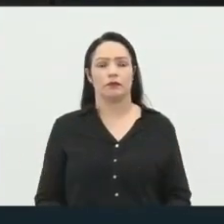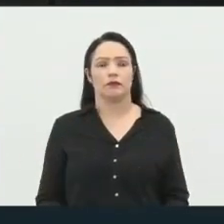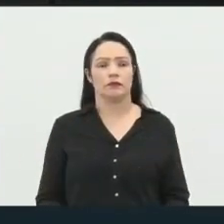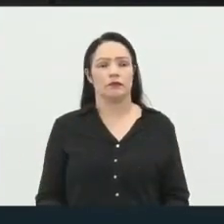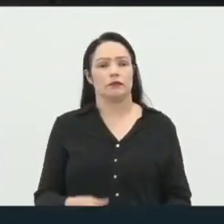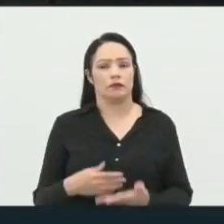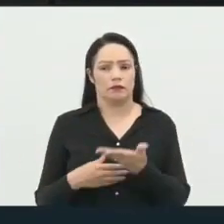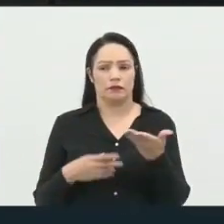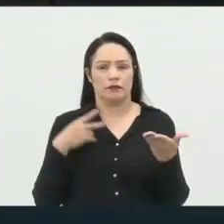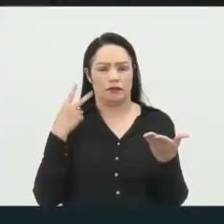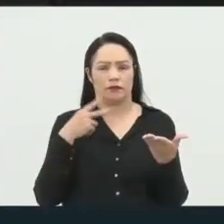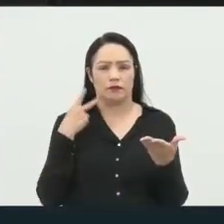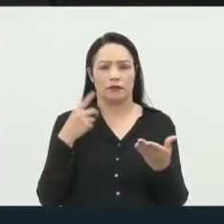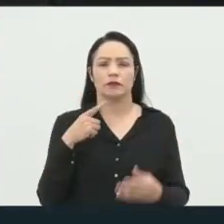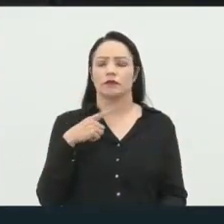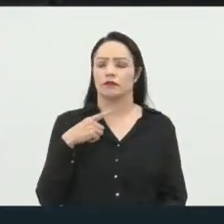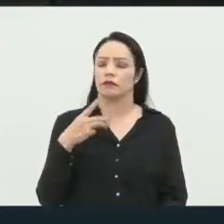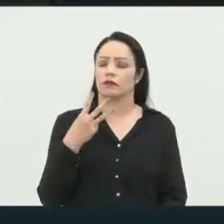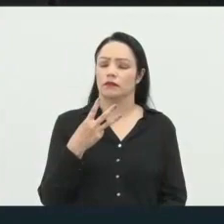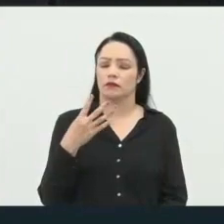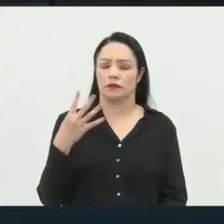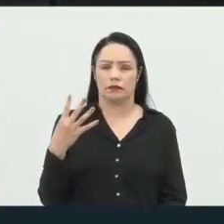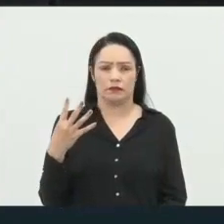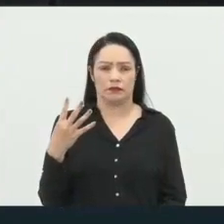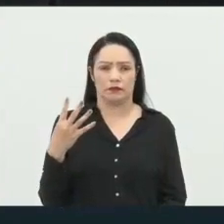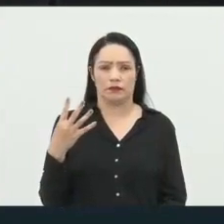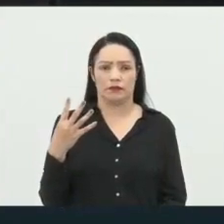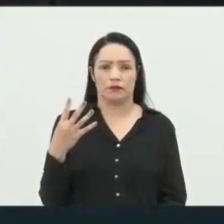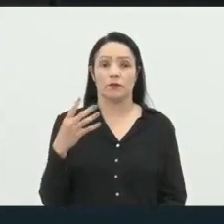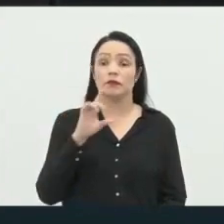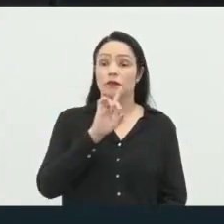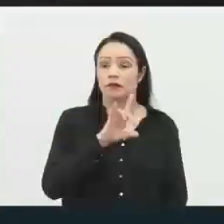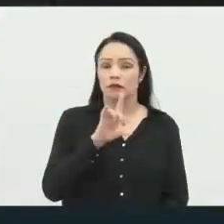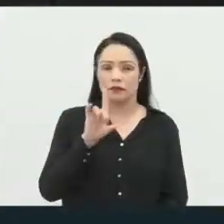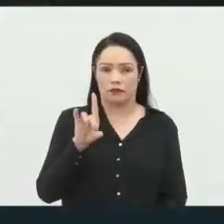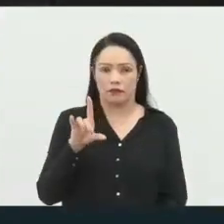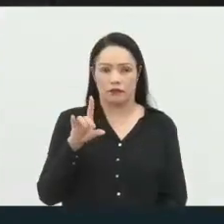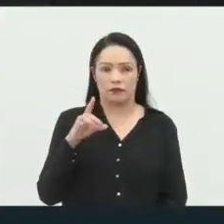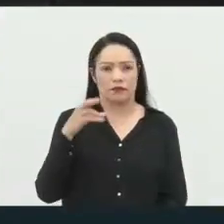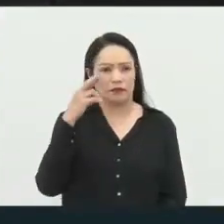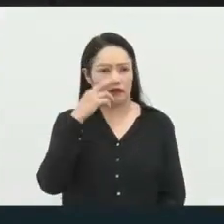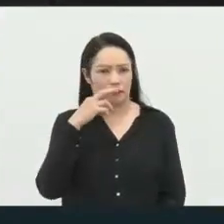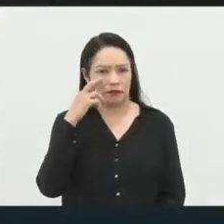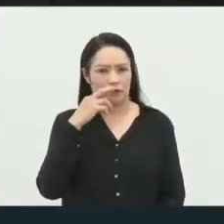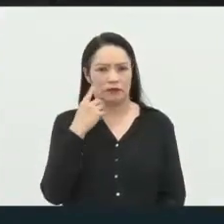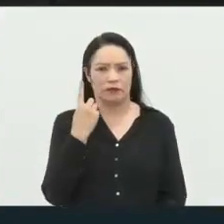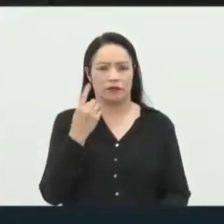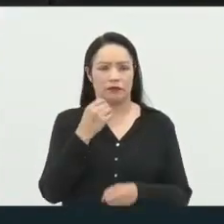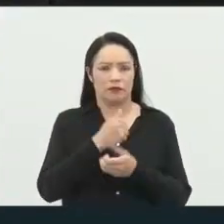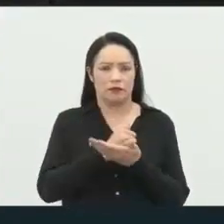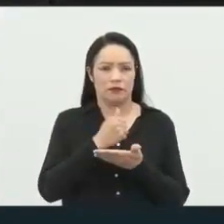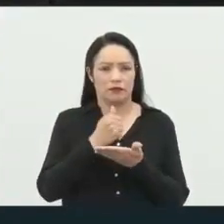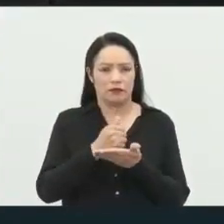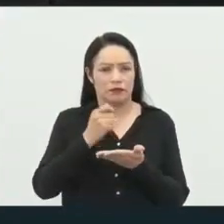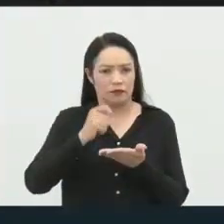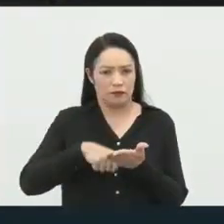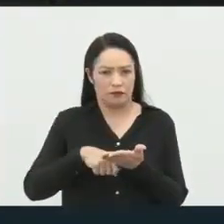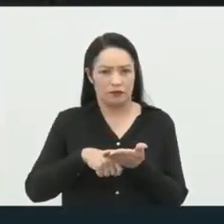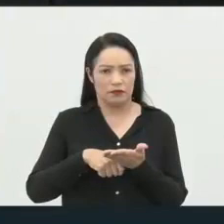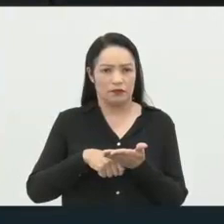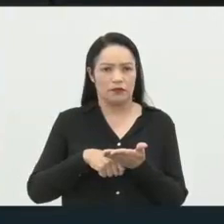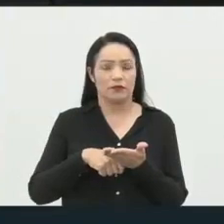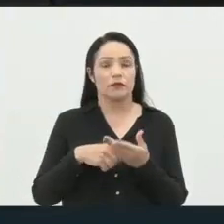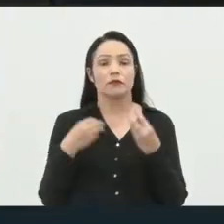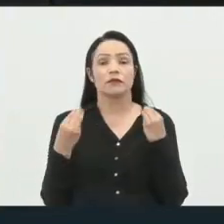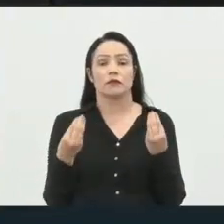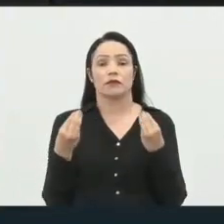são 34 vereadores se cada Vereador fiscalizar um contrato nessa cidade iOS para que a